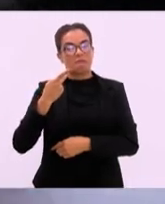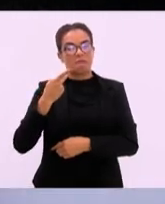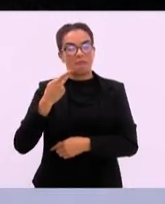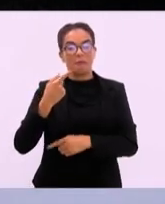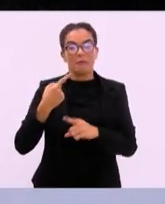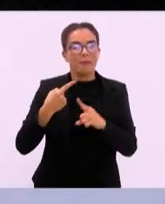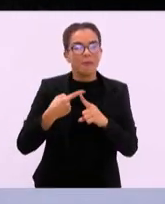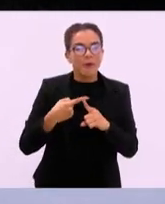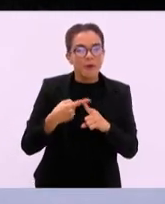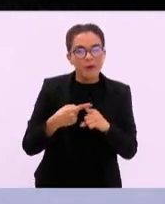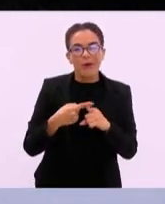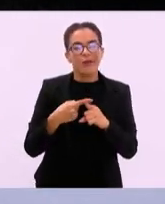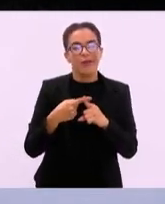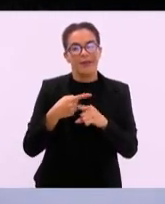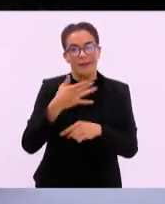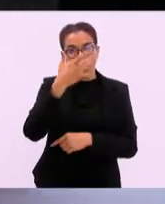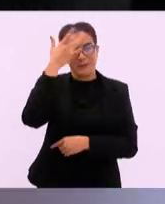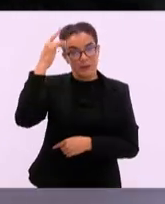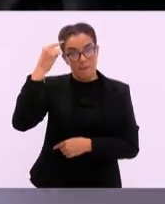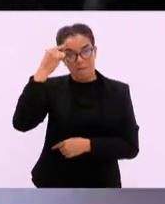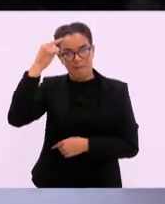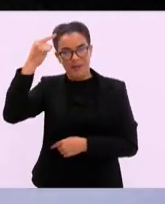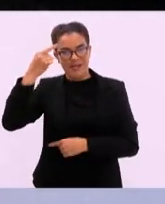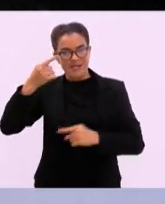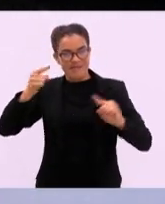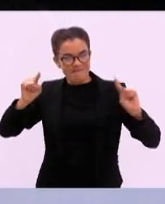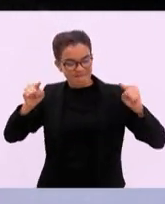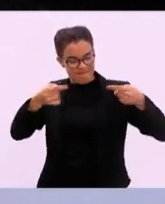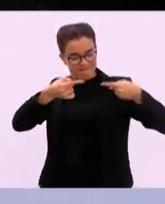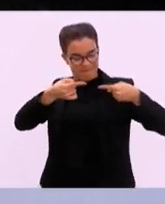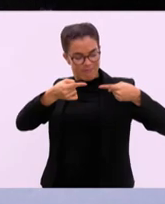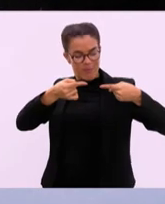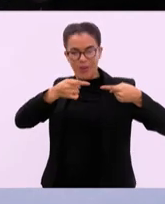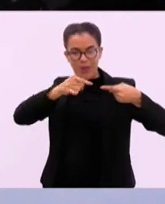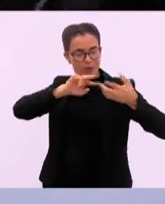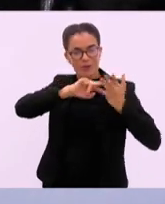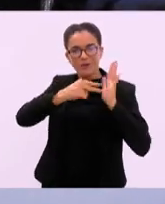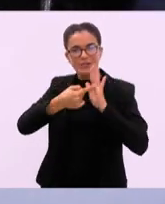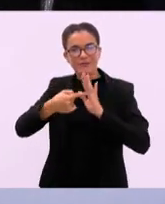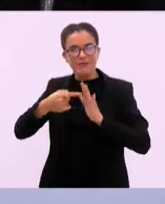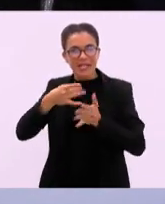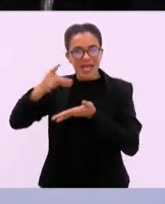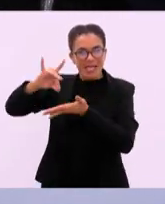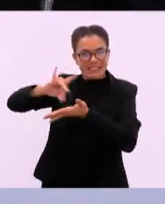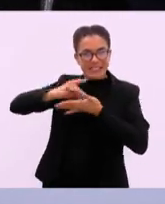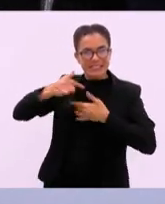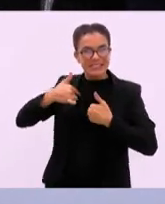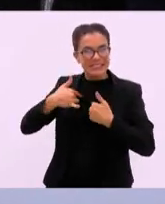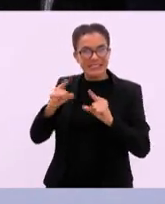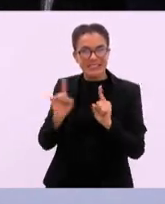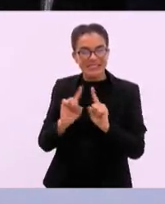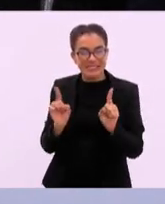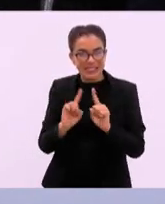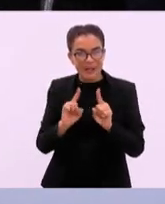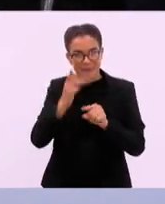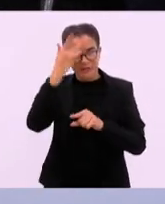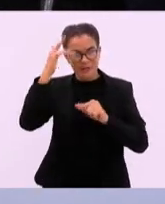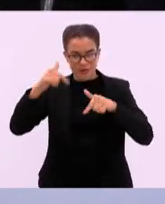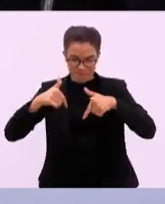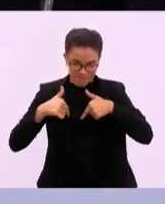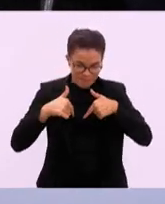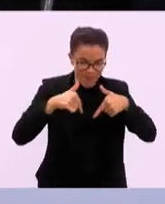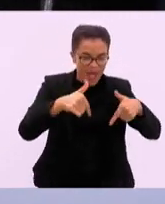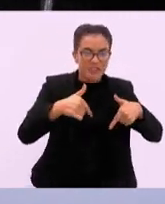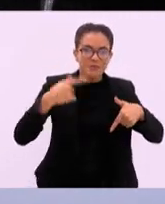Porque quem pensa diferente da gente não é nosso inimigo. E quem age